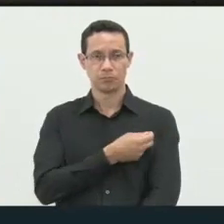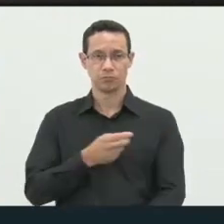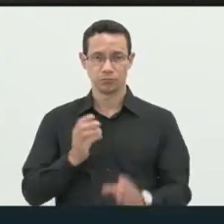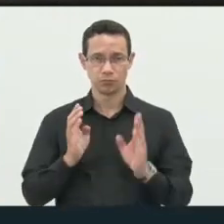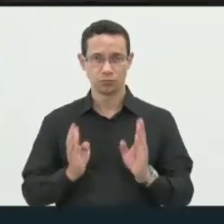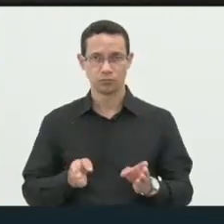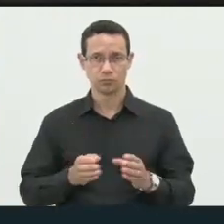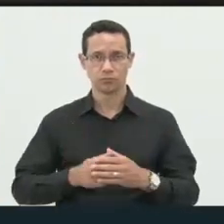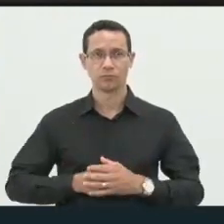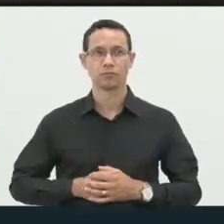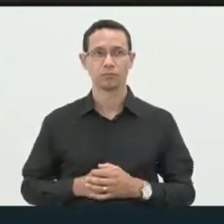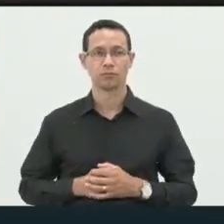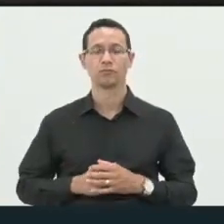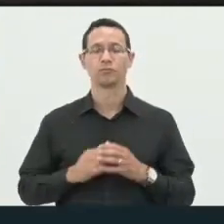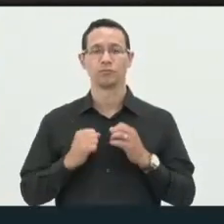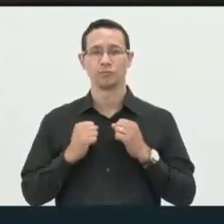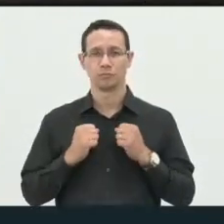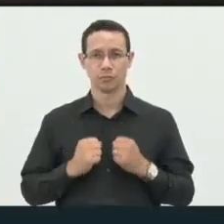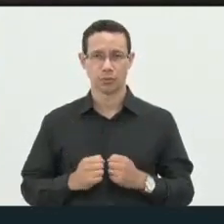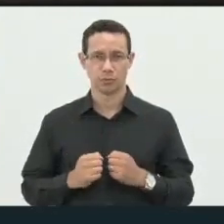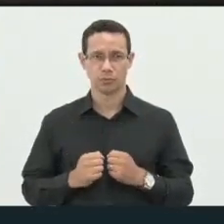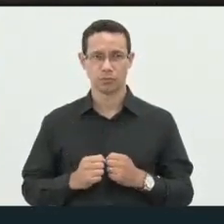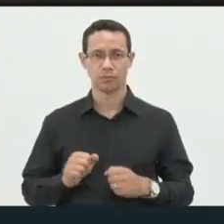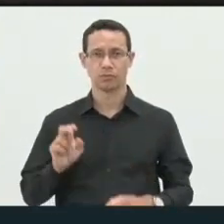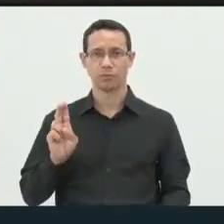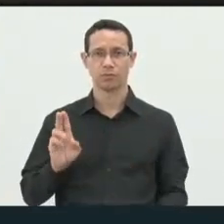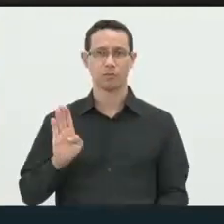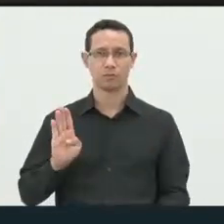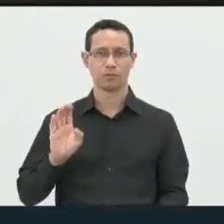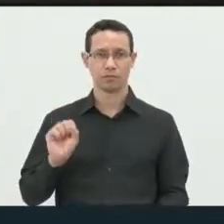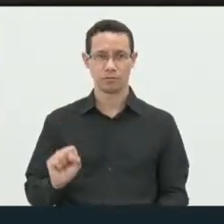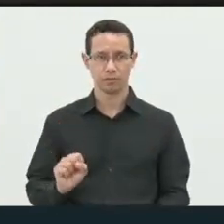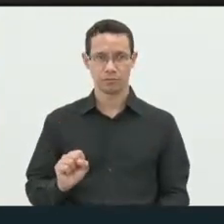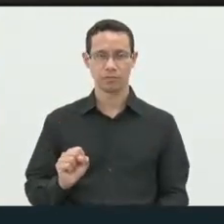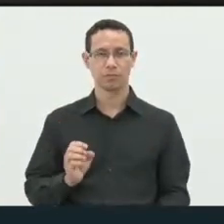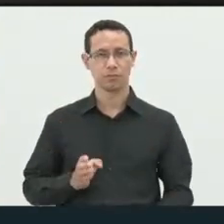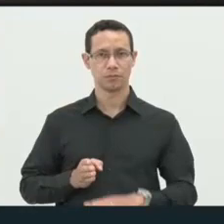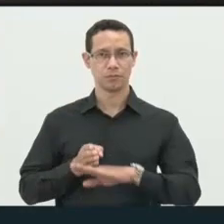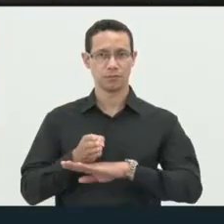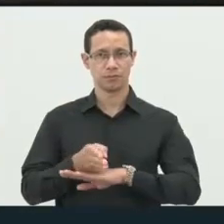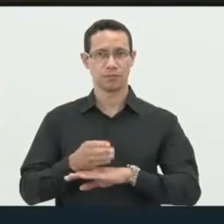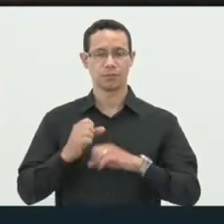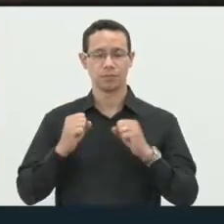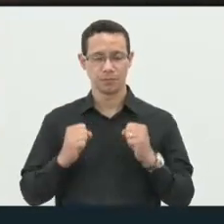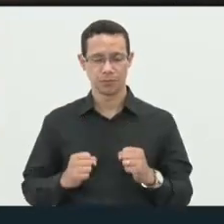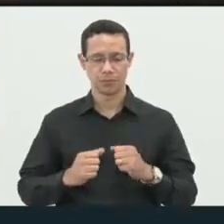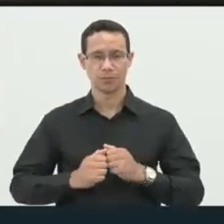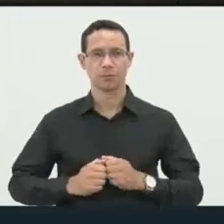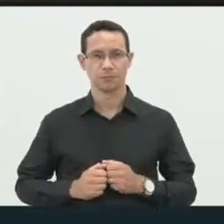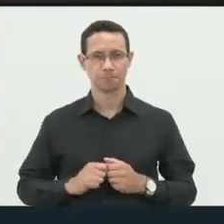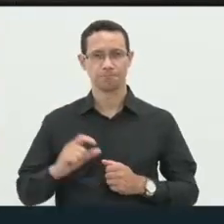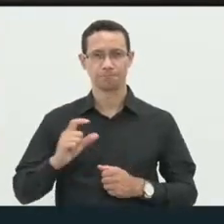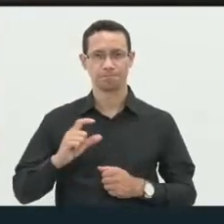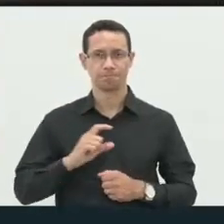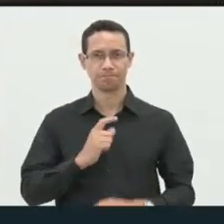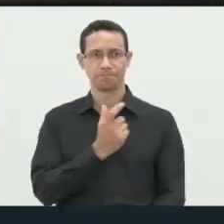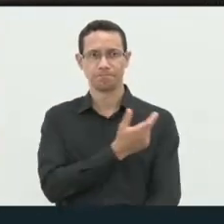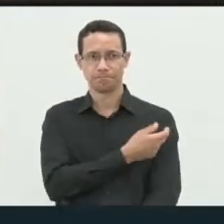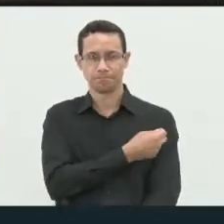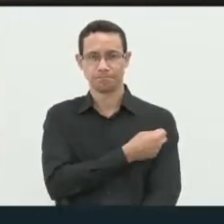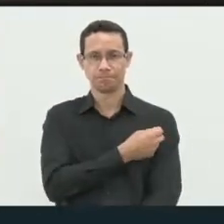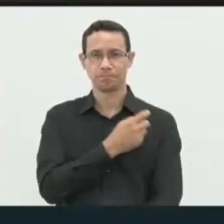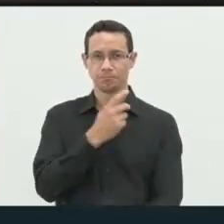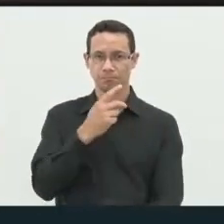ir procurar uma OBS de referência e tomar a